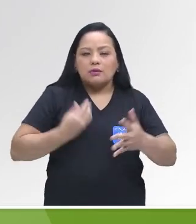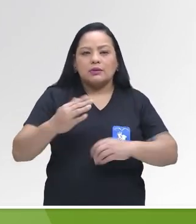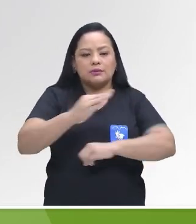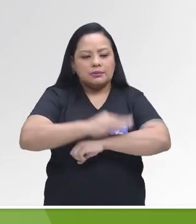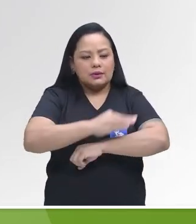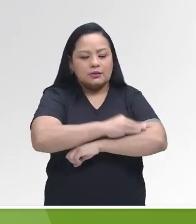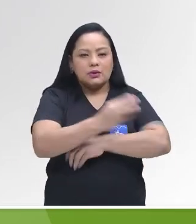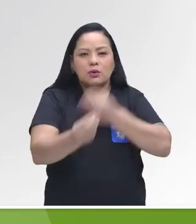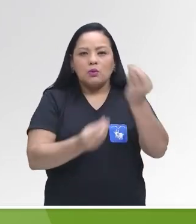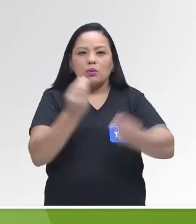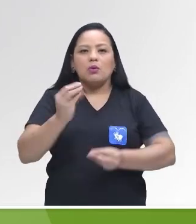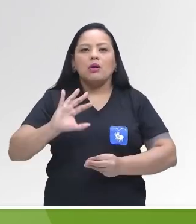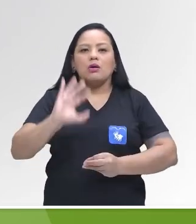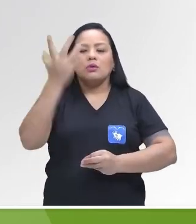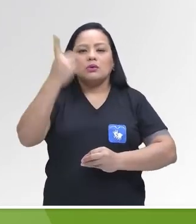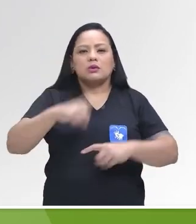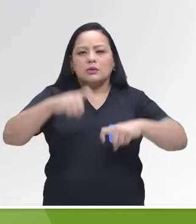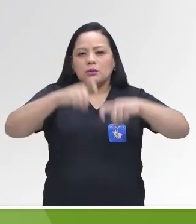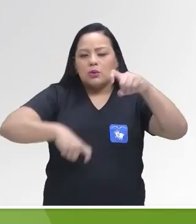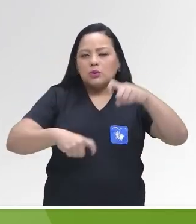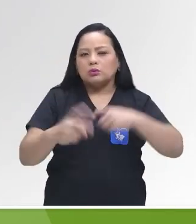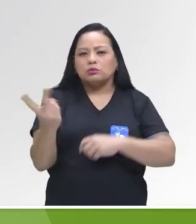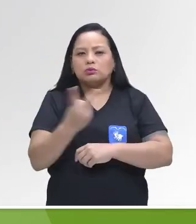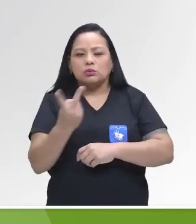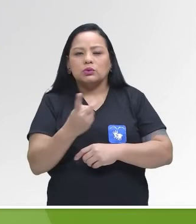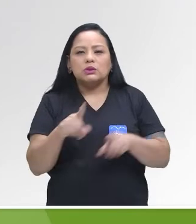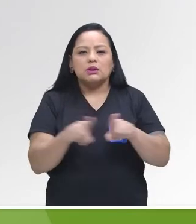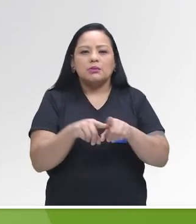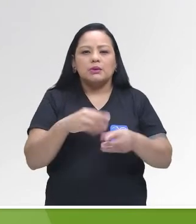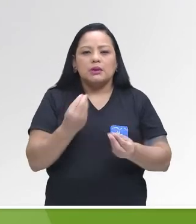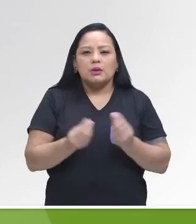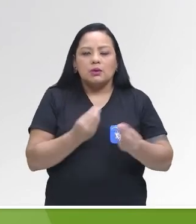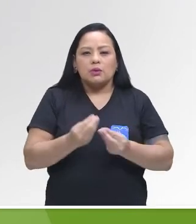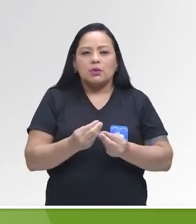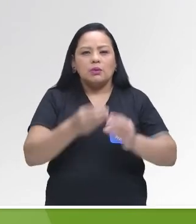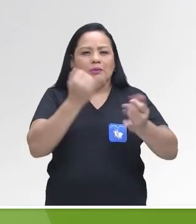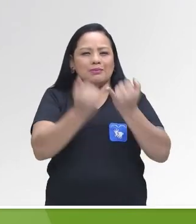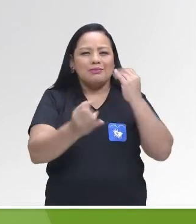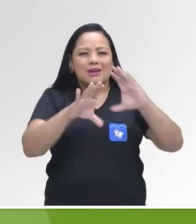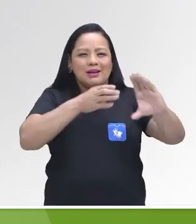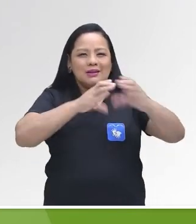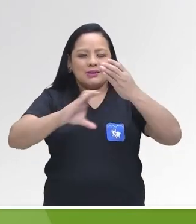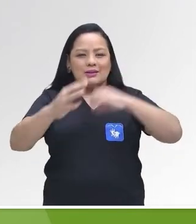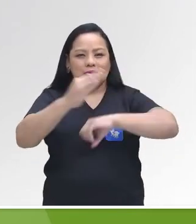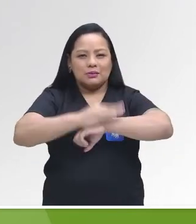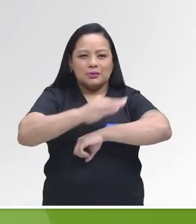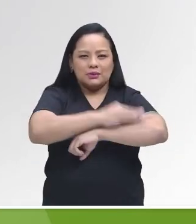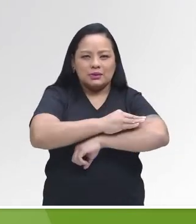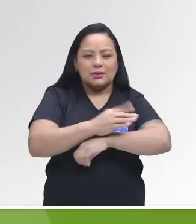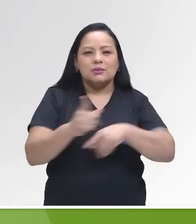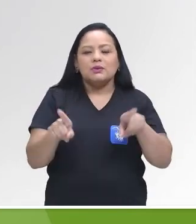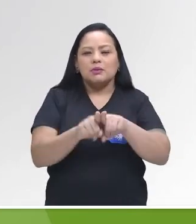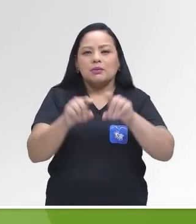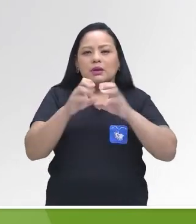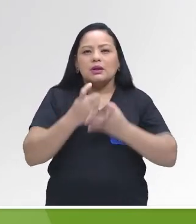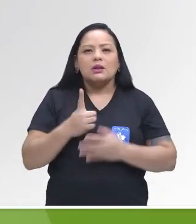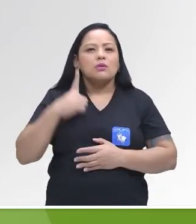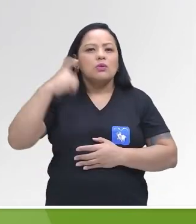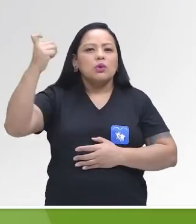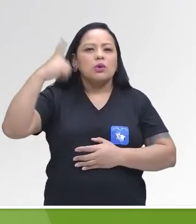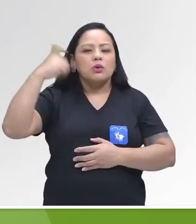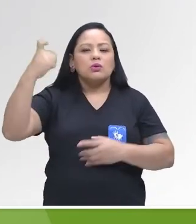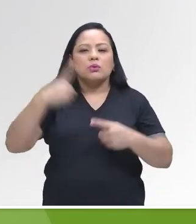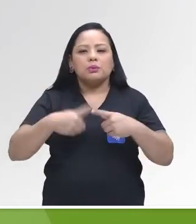que acontece ali o acasalamento. Falamos da vocalização dos sapos, né? Que eles emitem sons ali